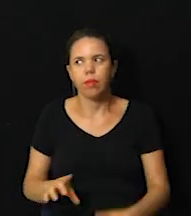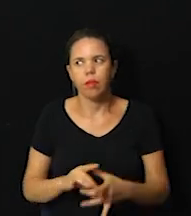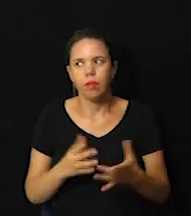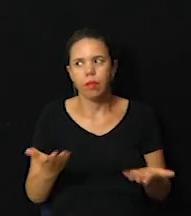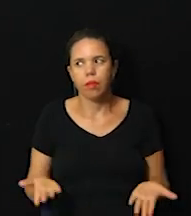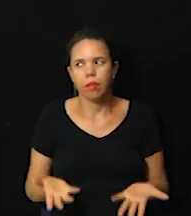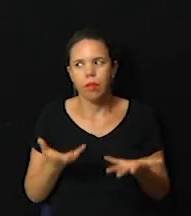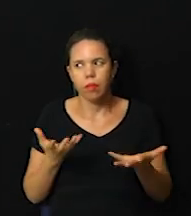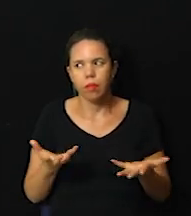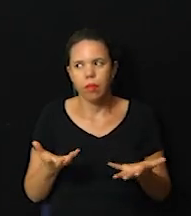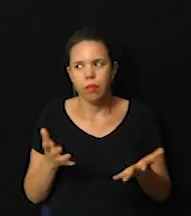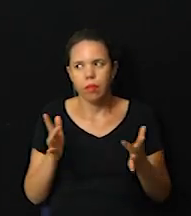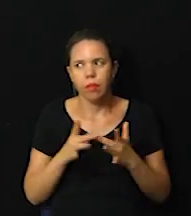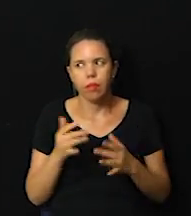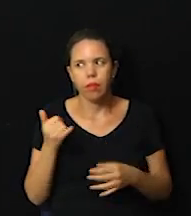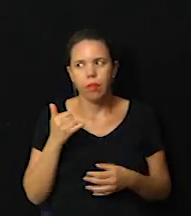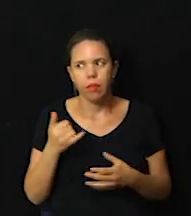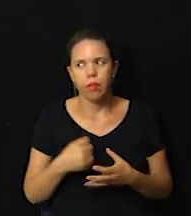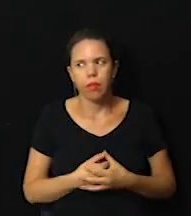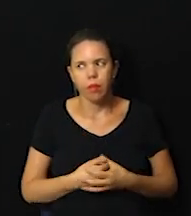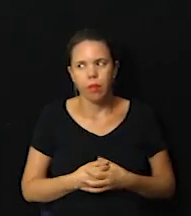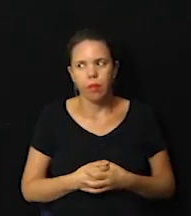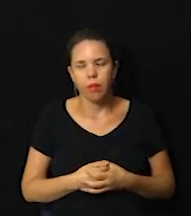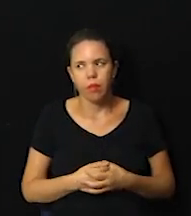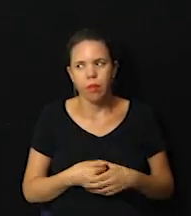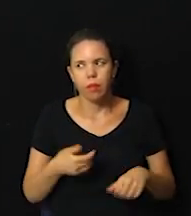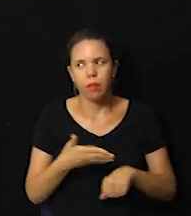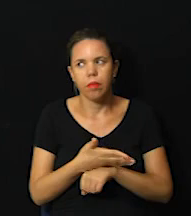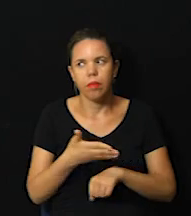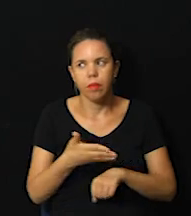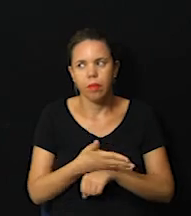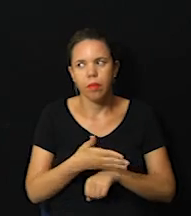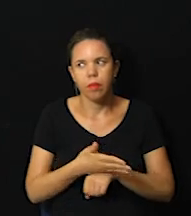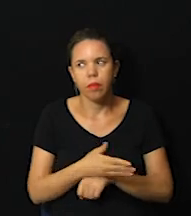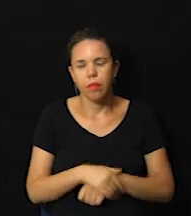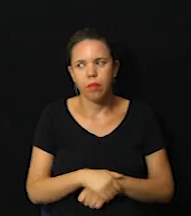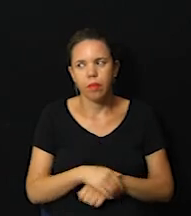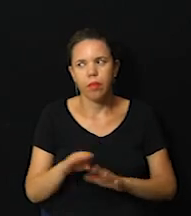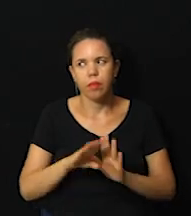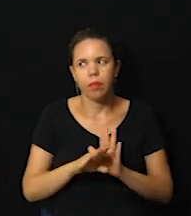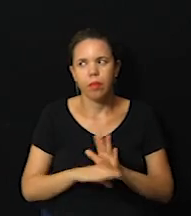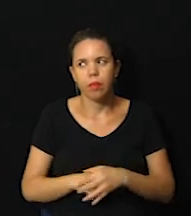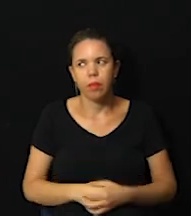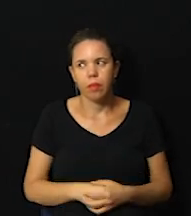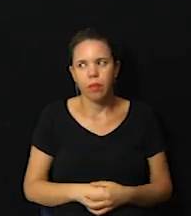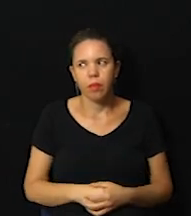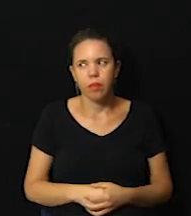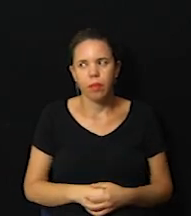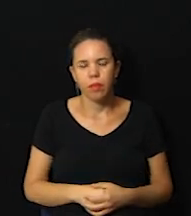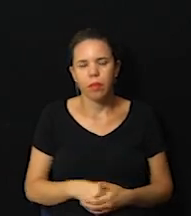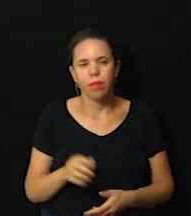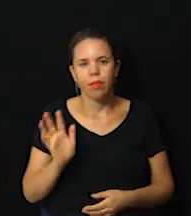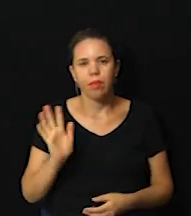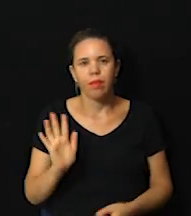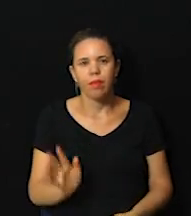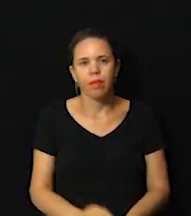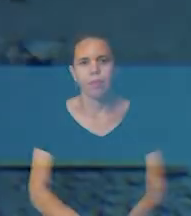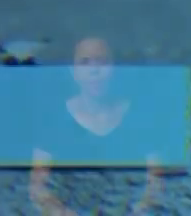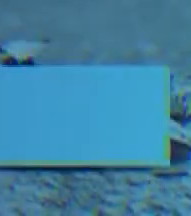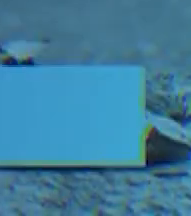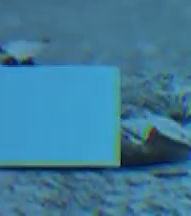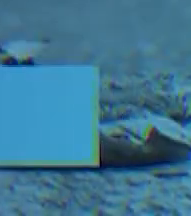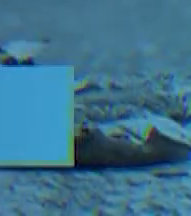abertas se vocês quiserem entrar em contato e fazer parte aqui do nosso programa também. Até a próxima edição.